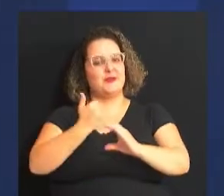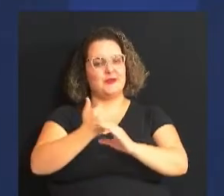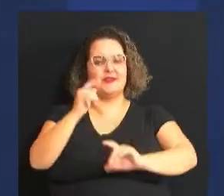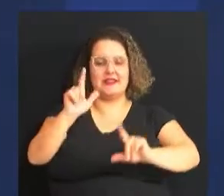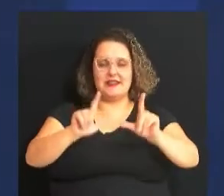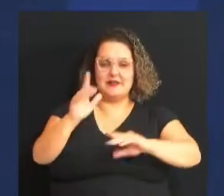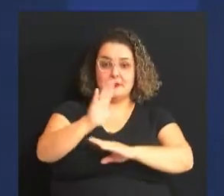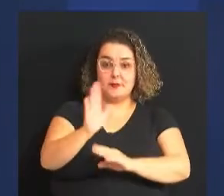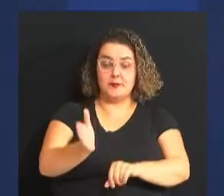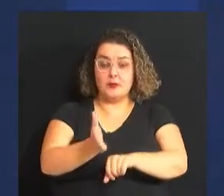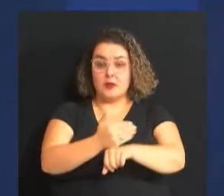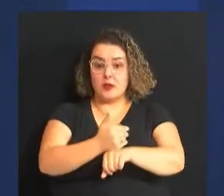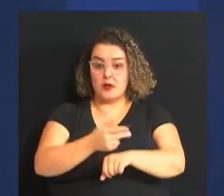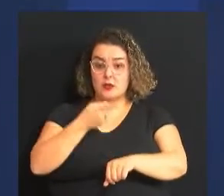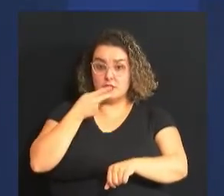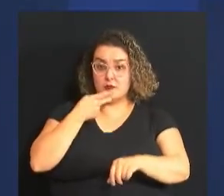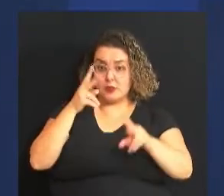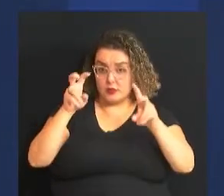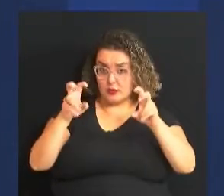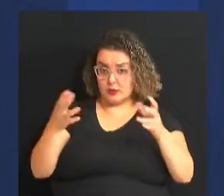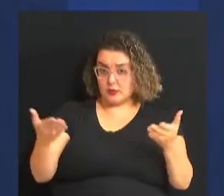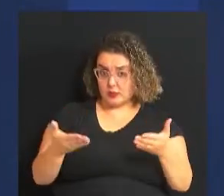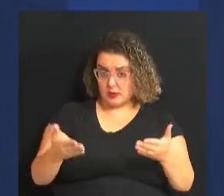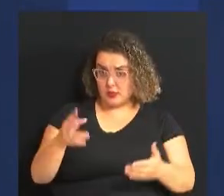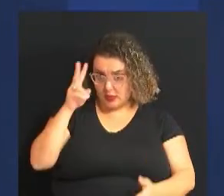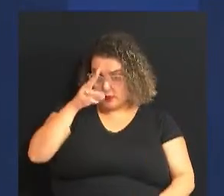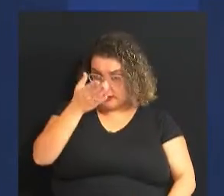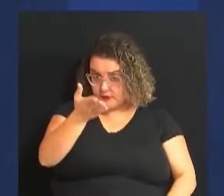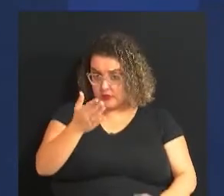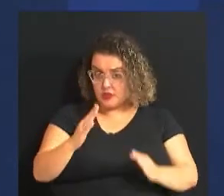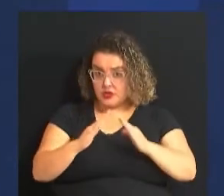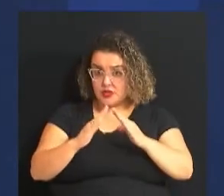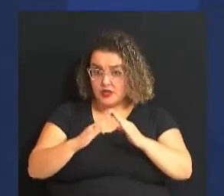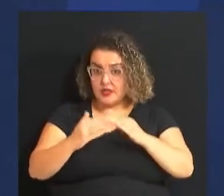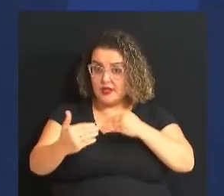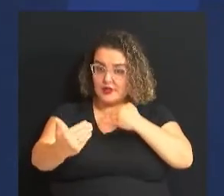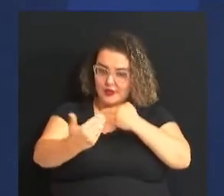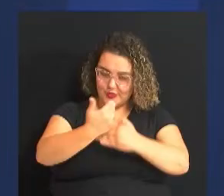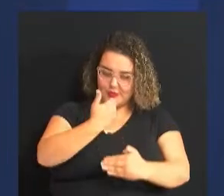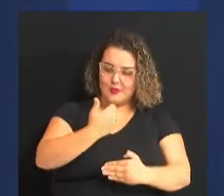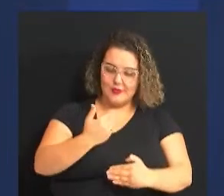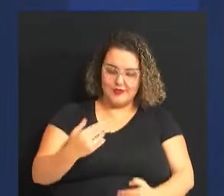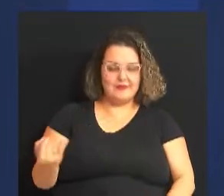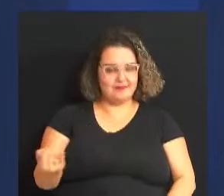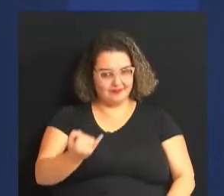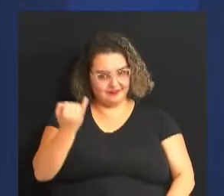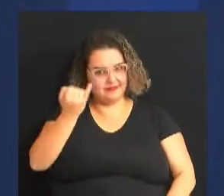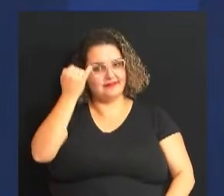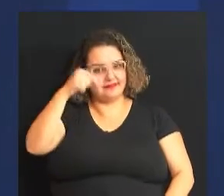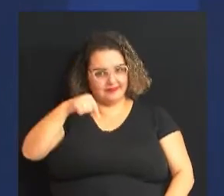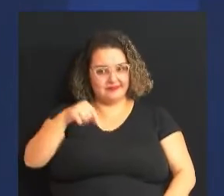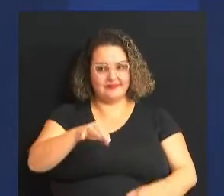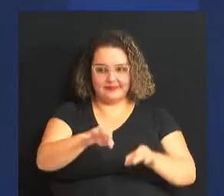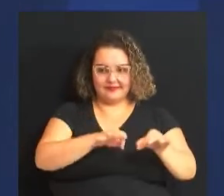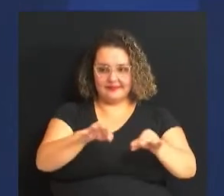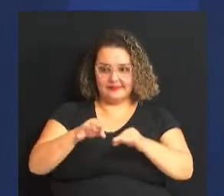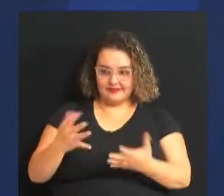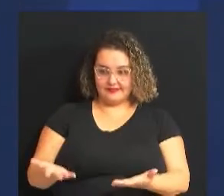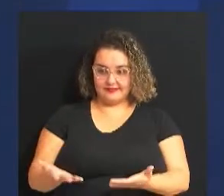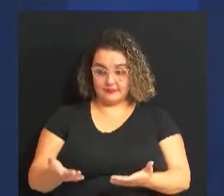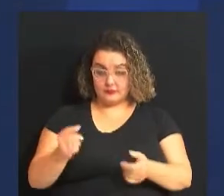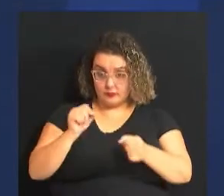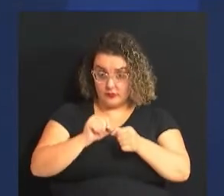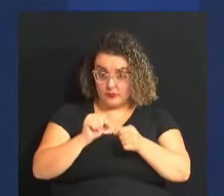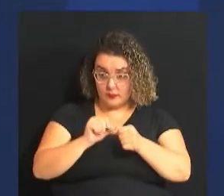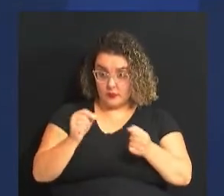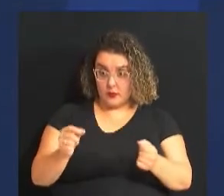de falar do tema de hoje, eu quero lembrar você de casa que a sua participação é fundamental aqui no nosso programa. Faz o seguinte, tá vendo